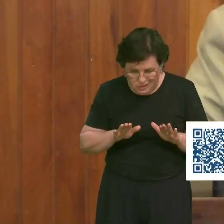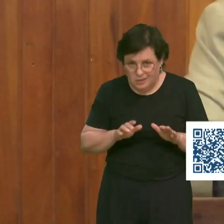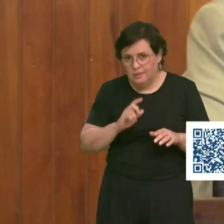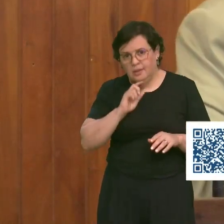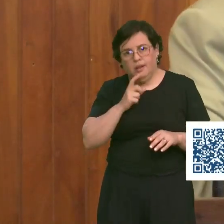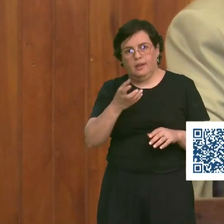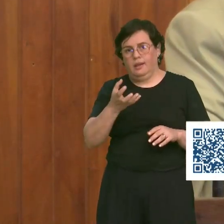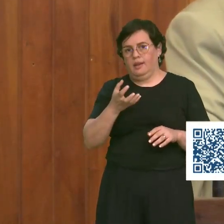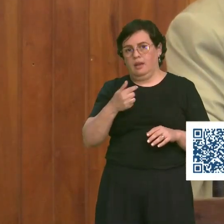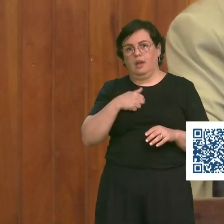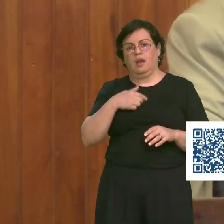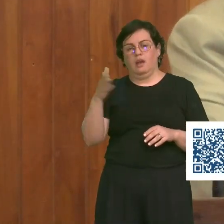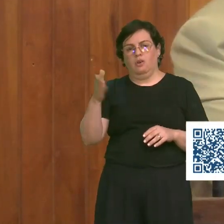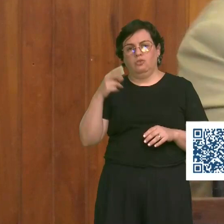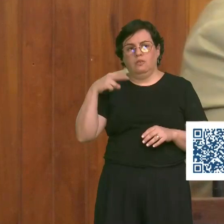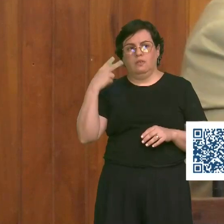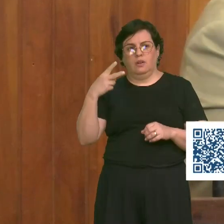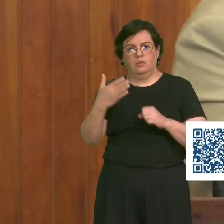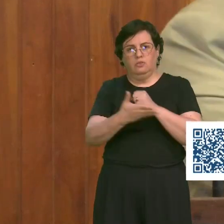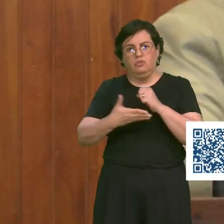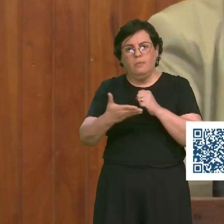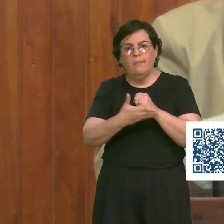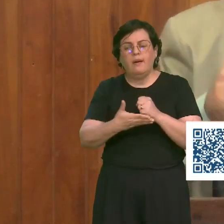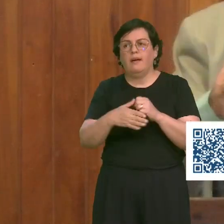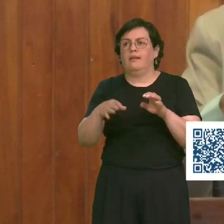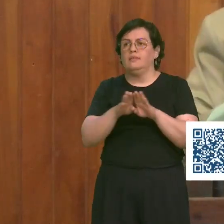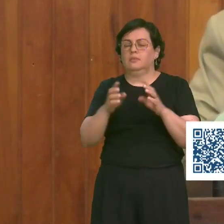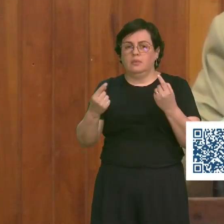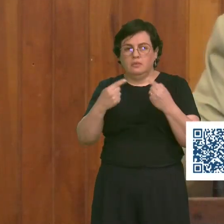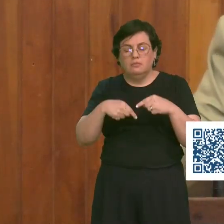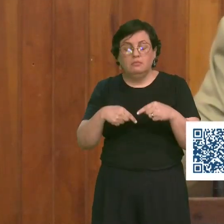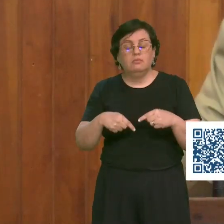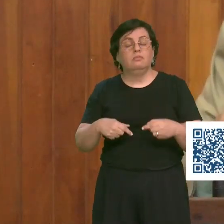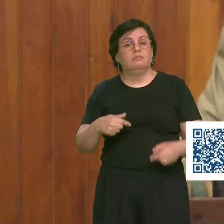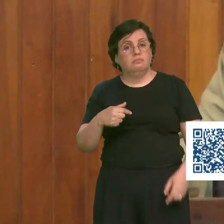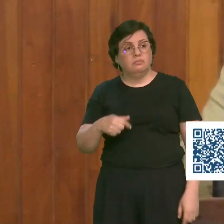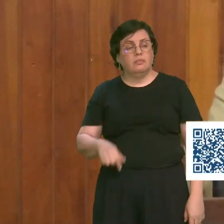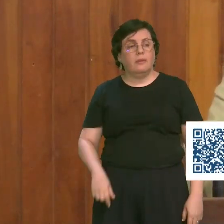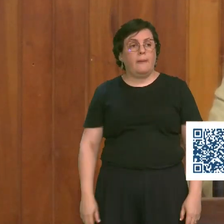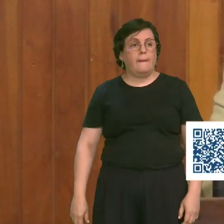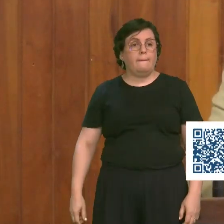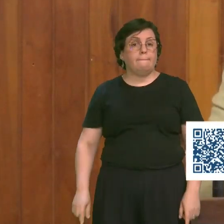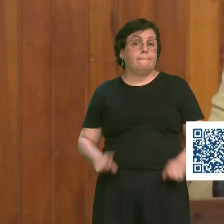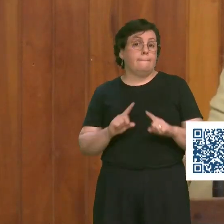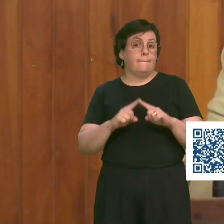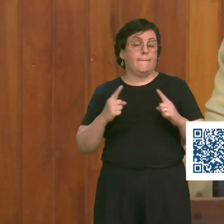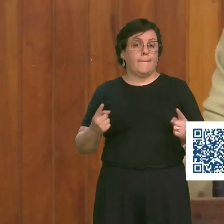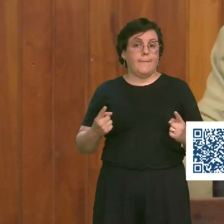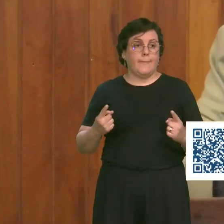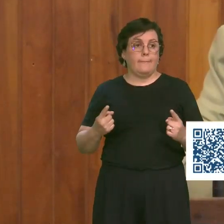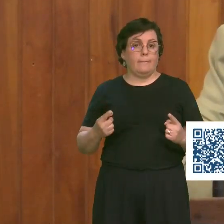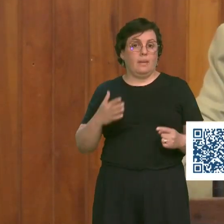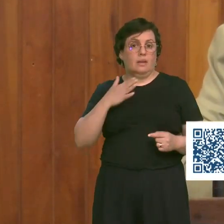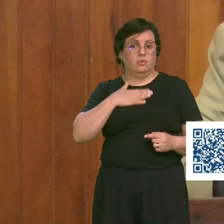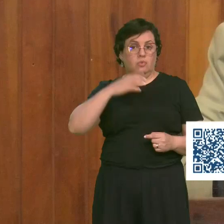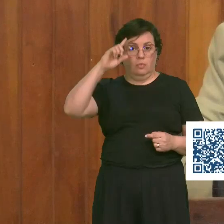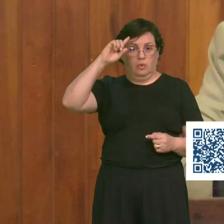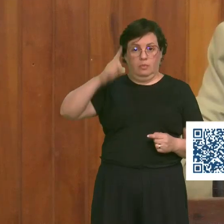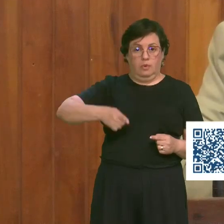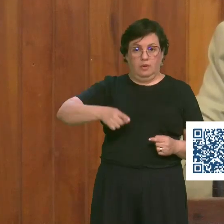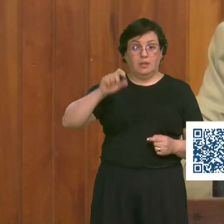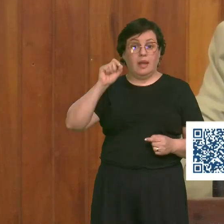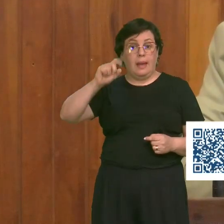Eu já fui vereador de base já fui vereador de oposição né mas no meu